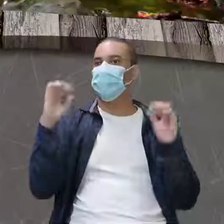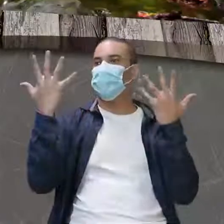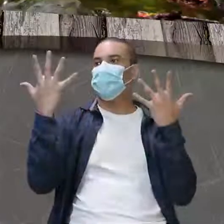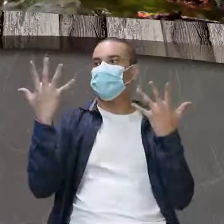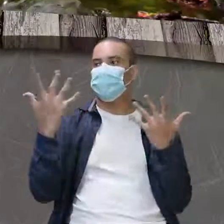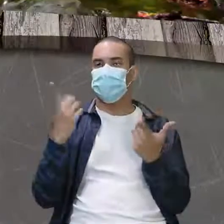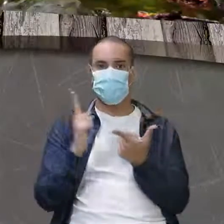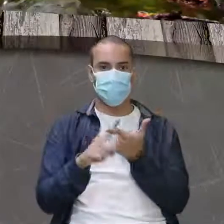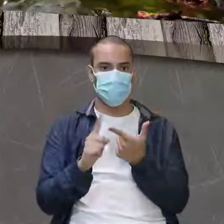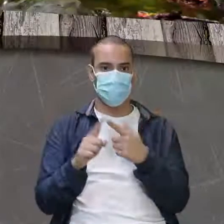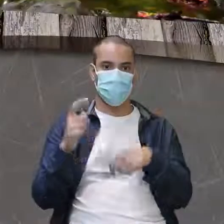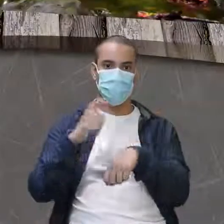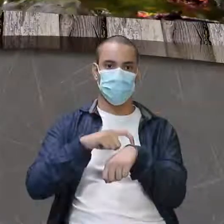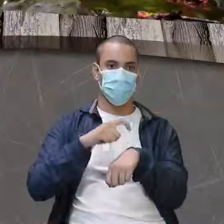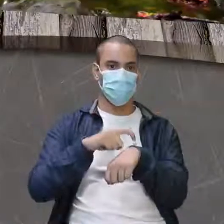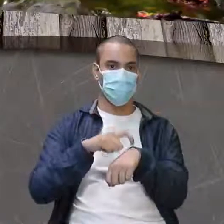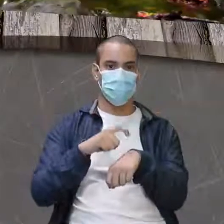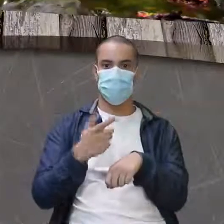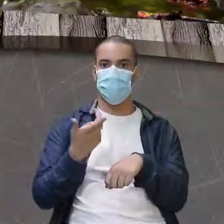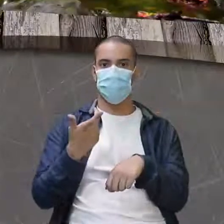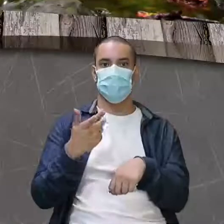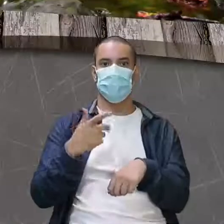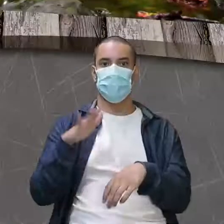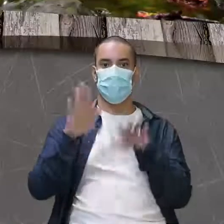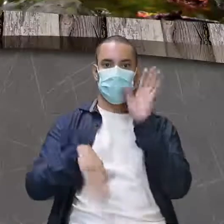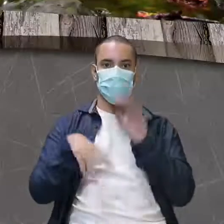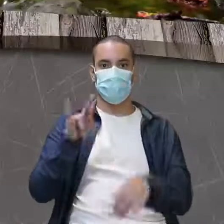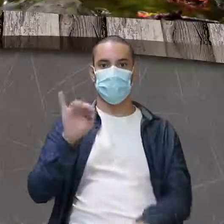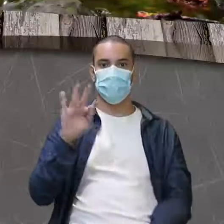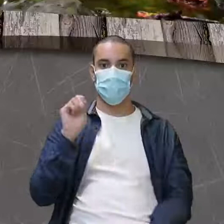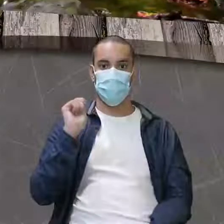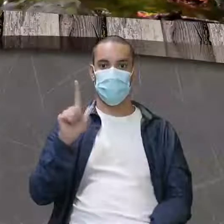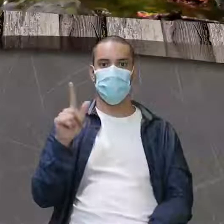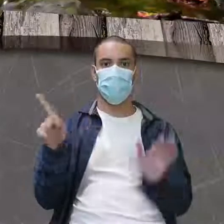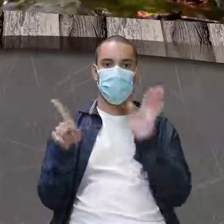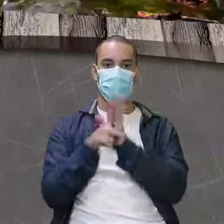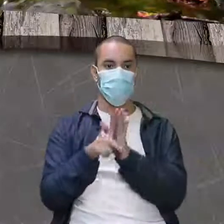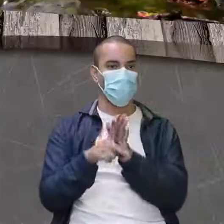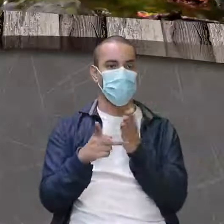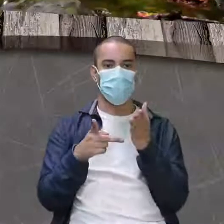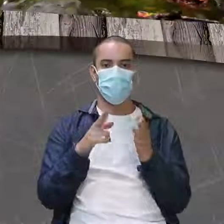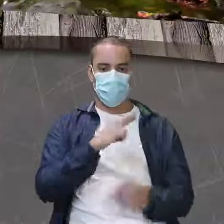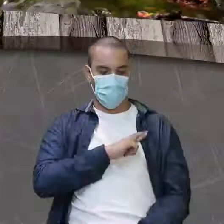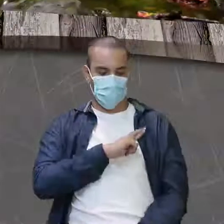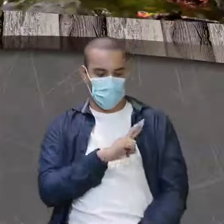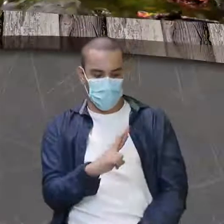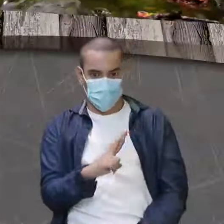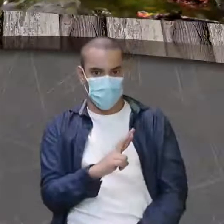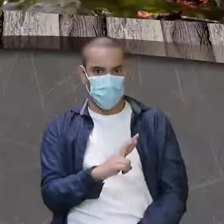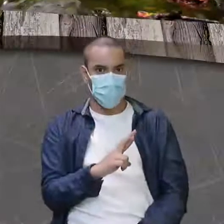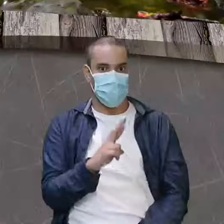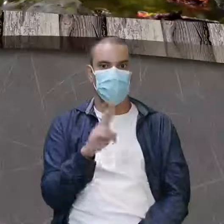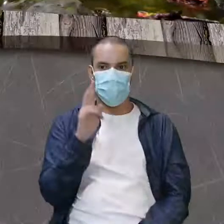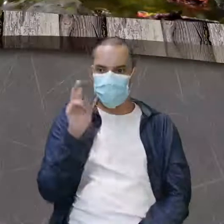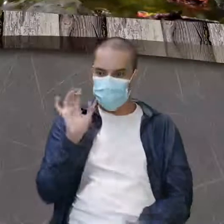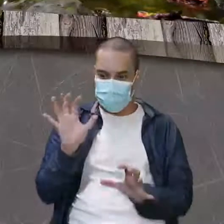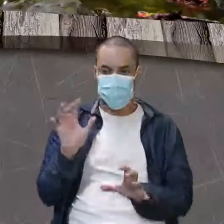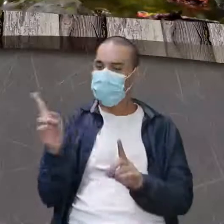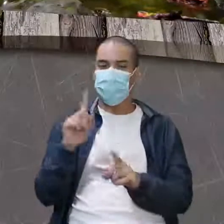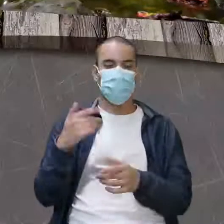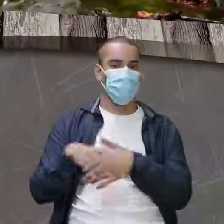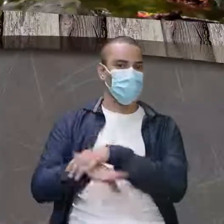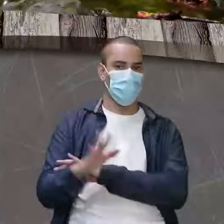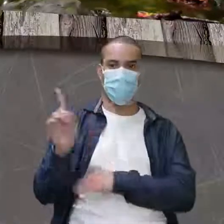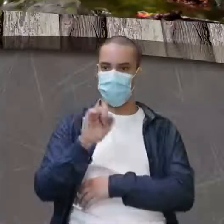uma situação aí de um ritual, enfim, tá? Mas não é que eles só comem-se a si mesmos,